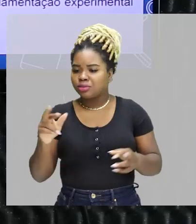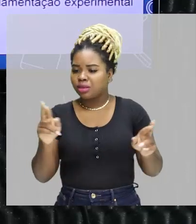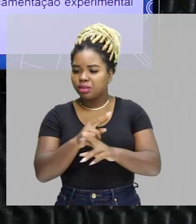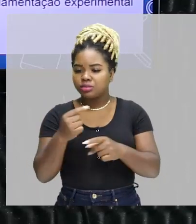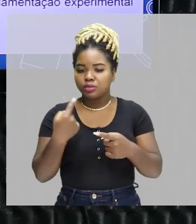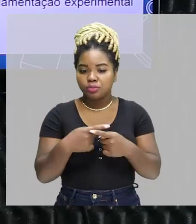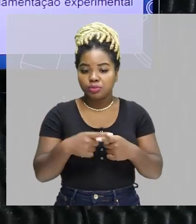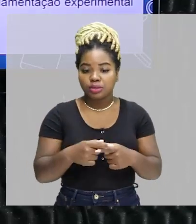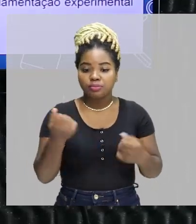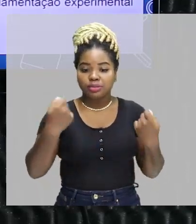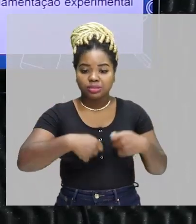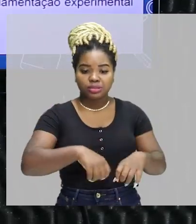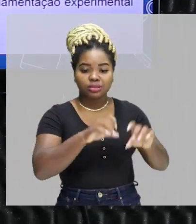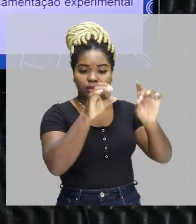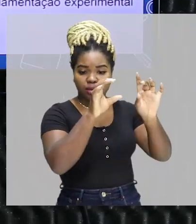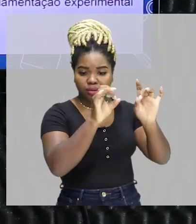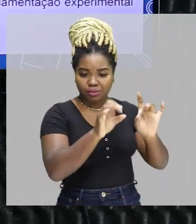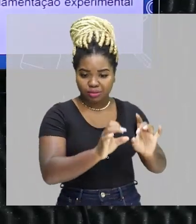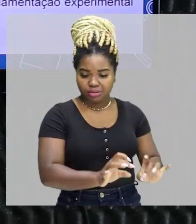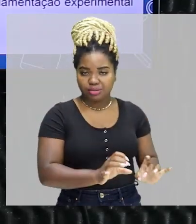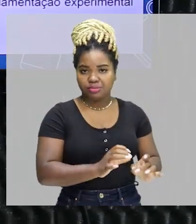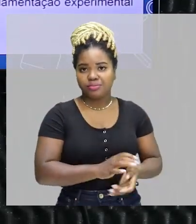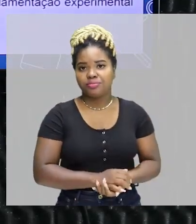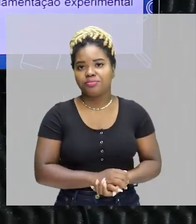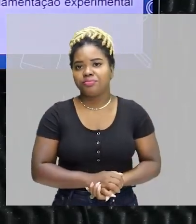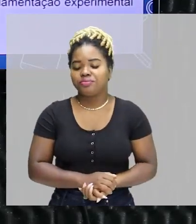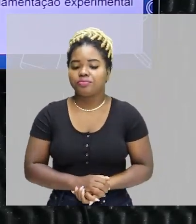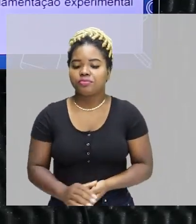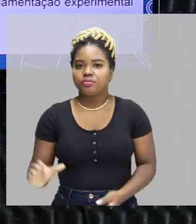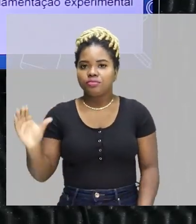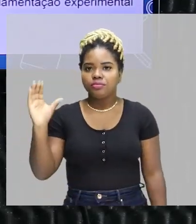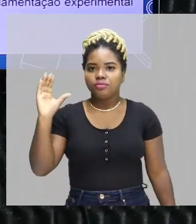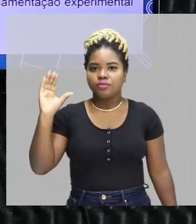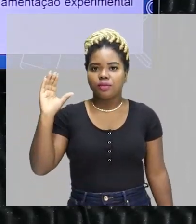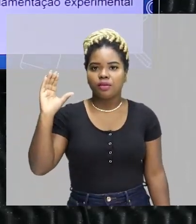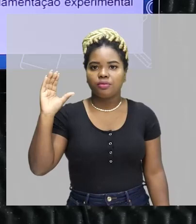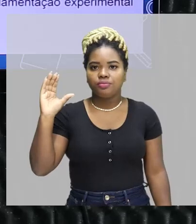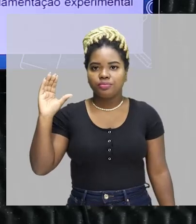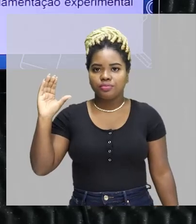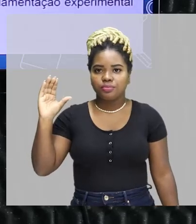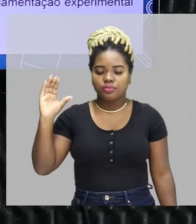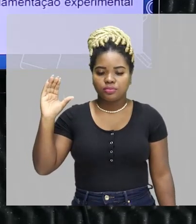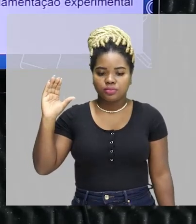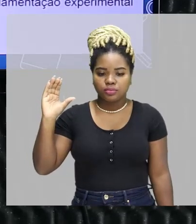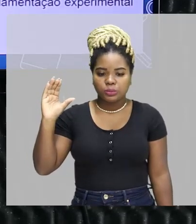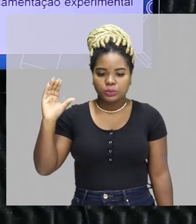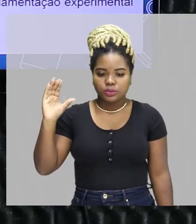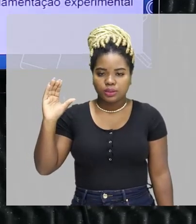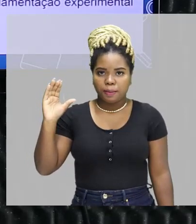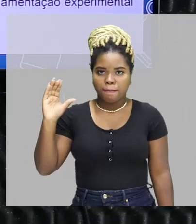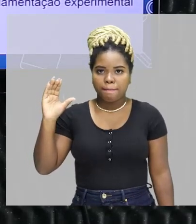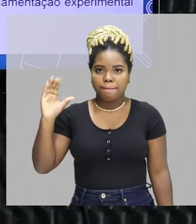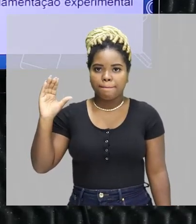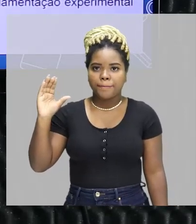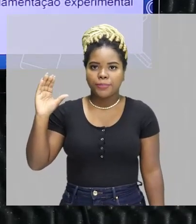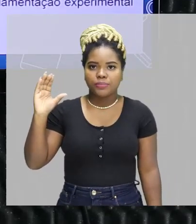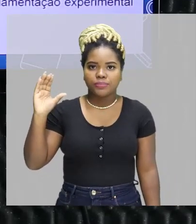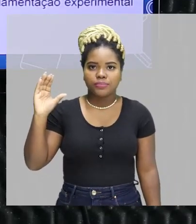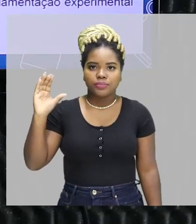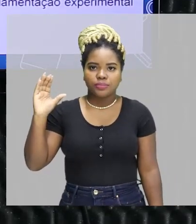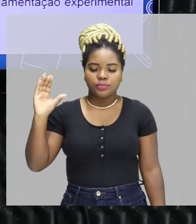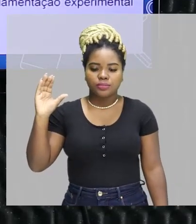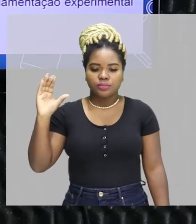meio complicada. Letra C, inspiração racional, sabedoria de